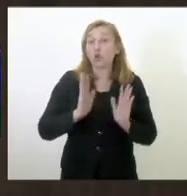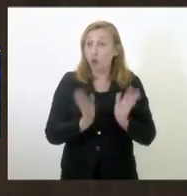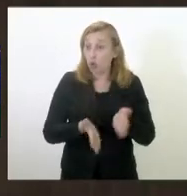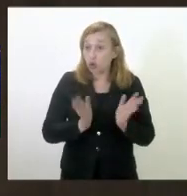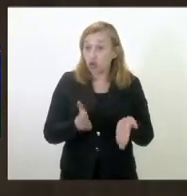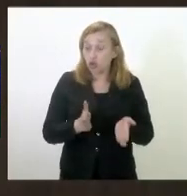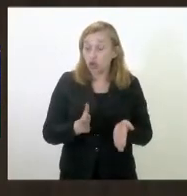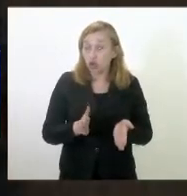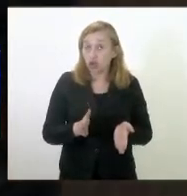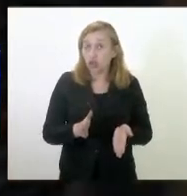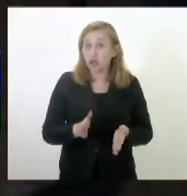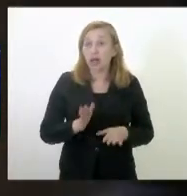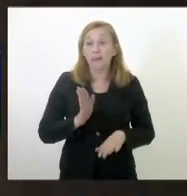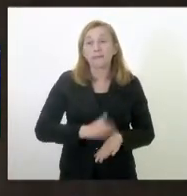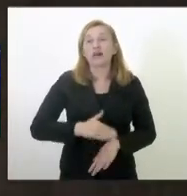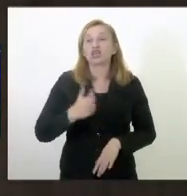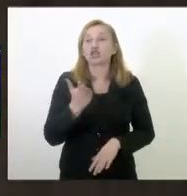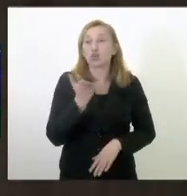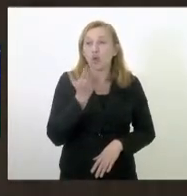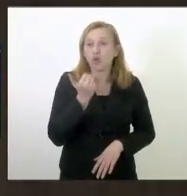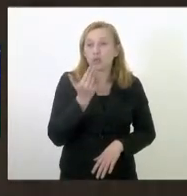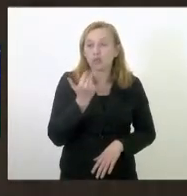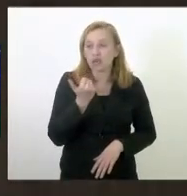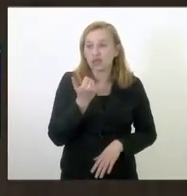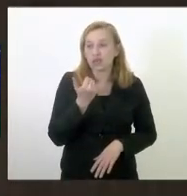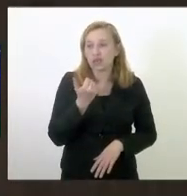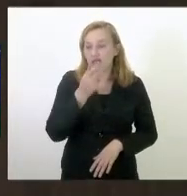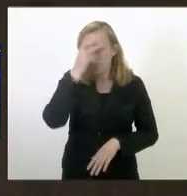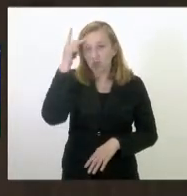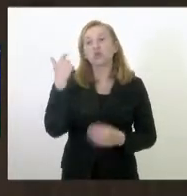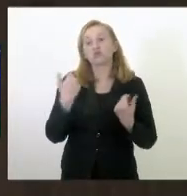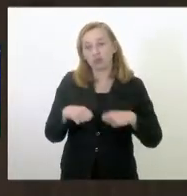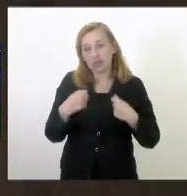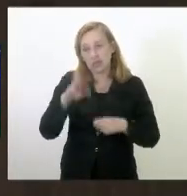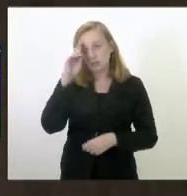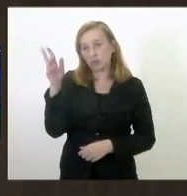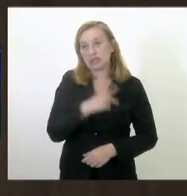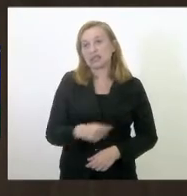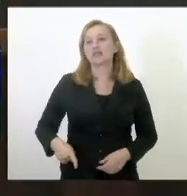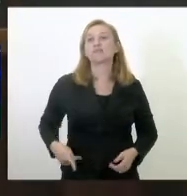é colocar mais comida na mesa de quem precisa, senhor presidente.